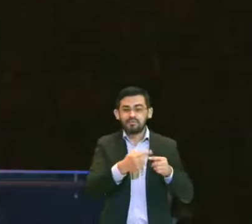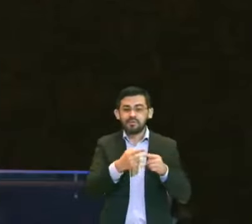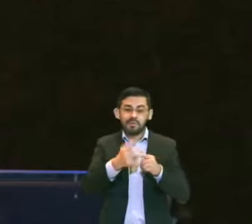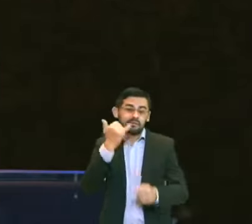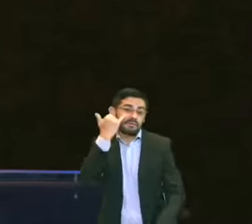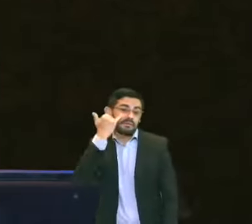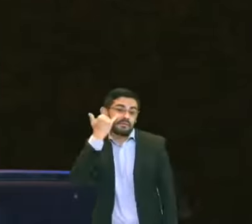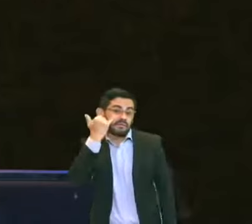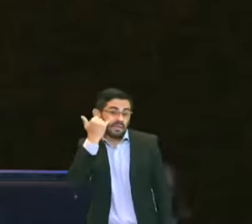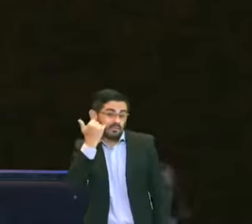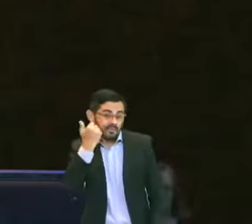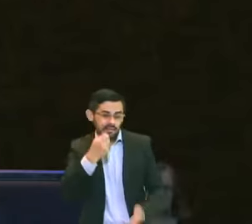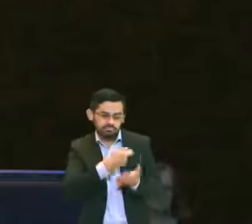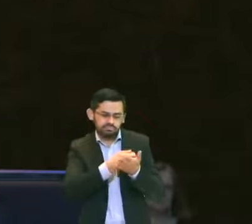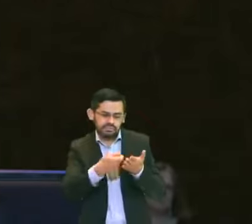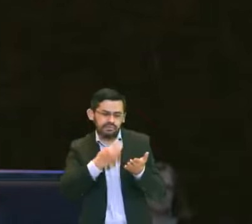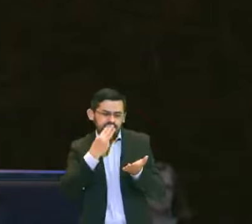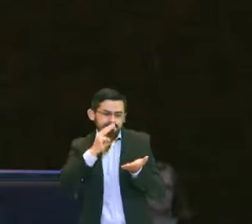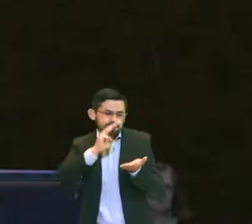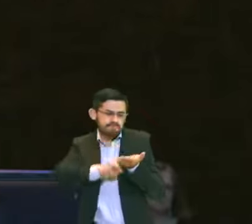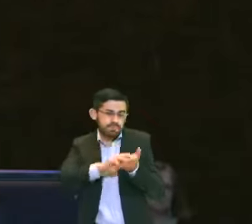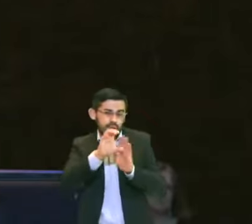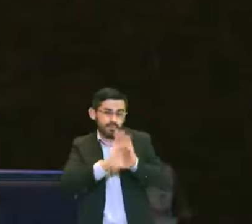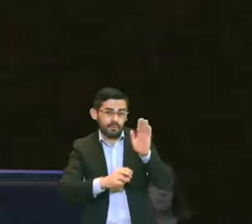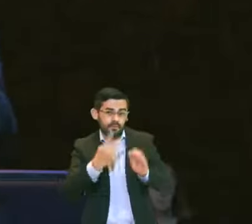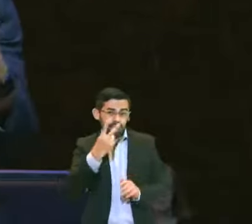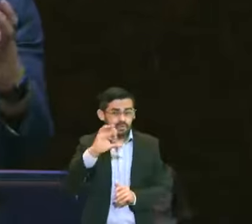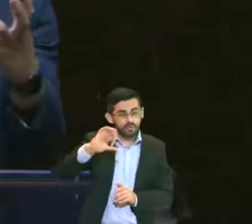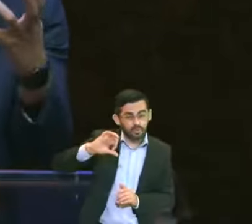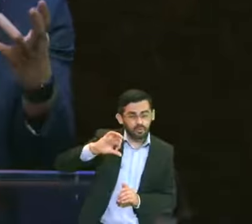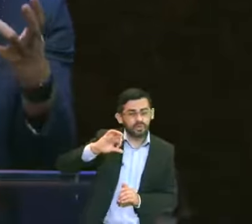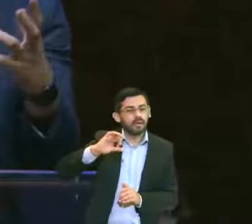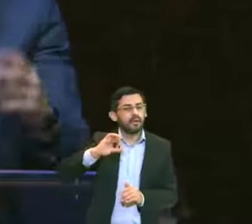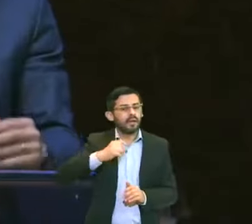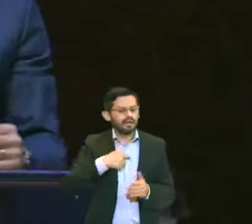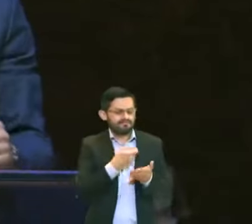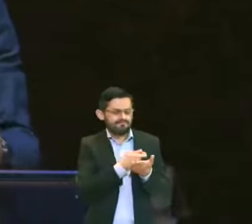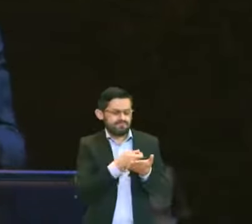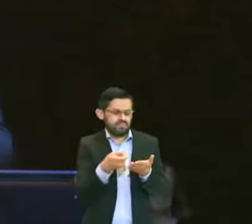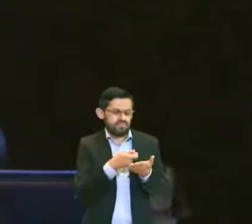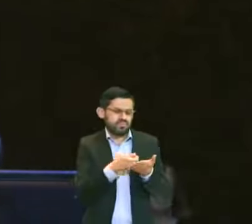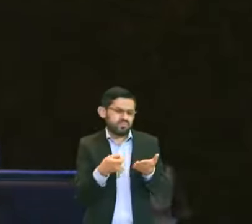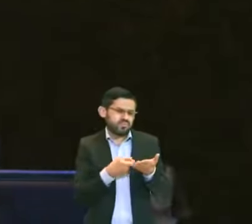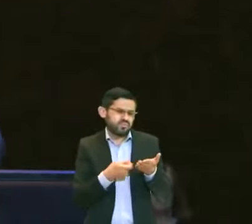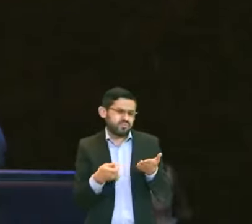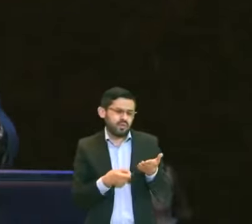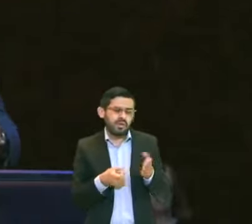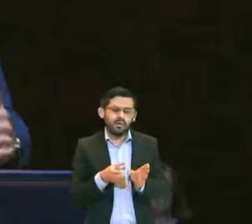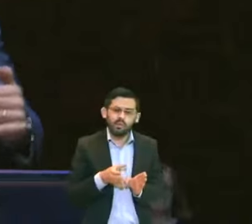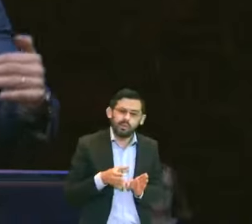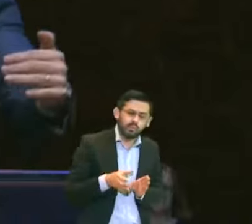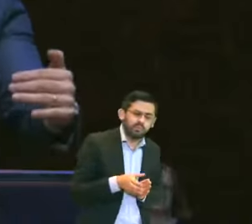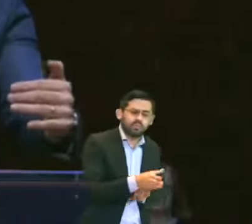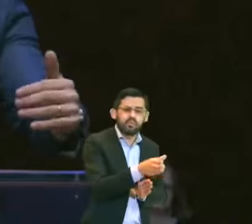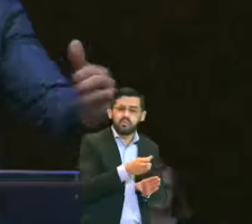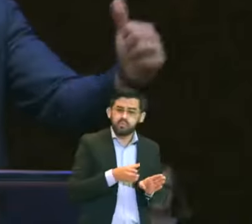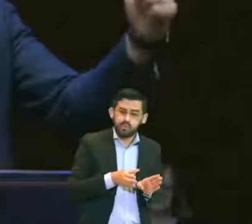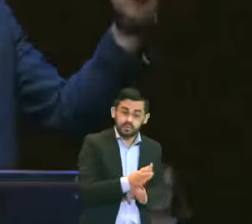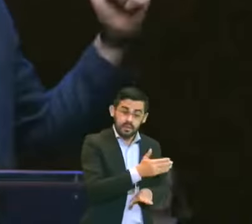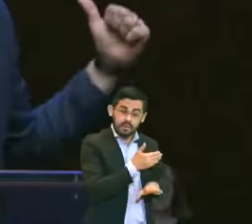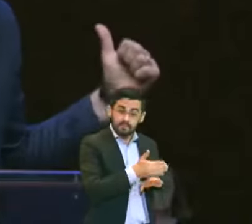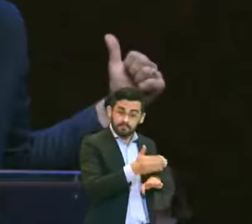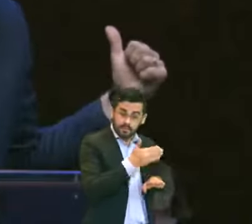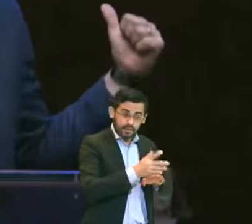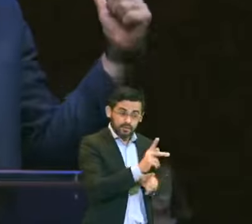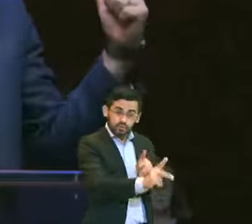escreve no capítulo 29. E ali ele escreve uma carta dando conselhos práticos para o